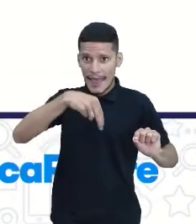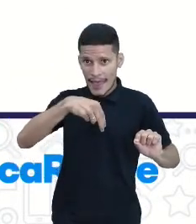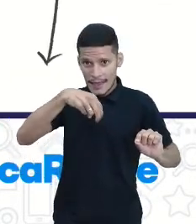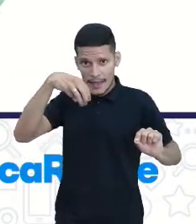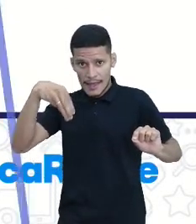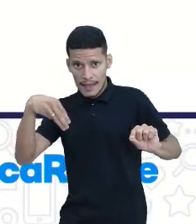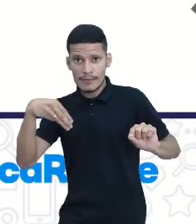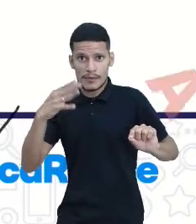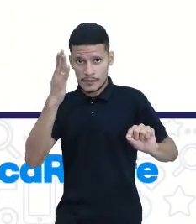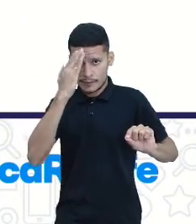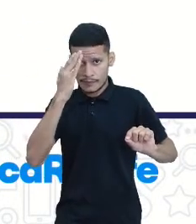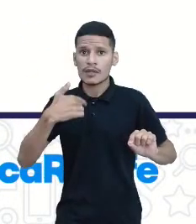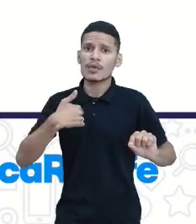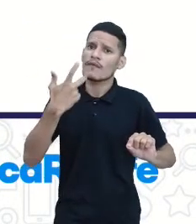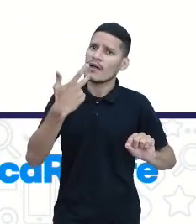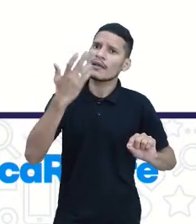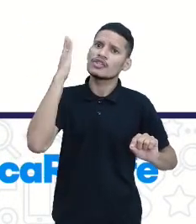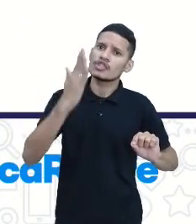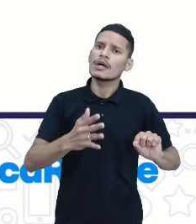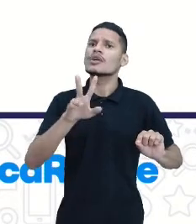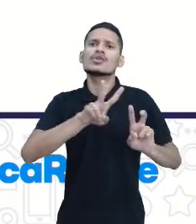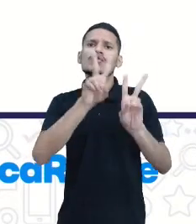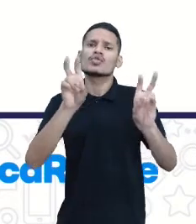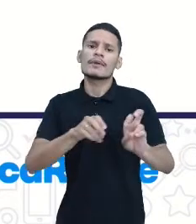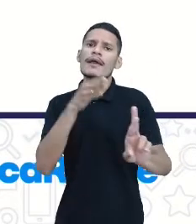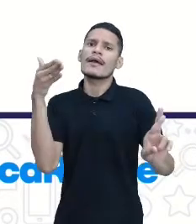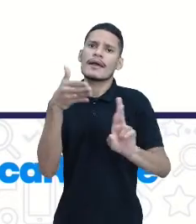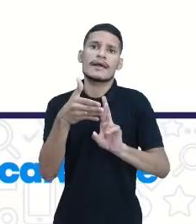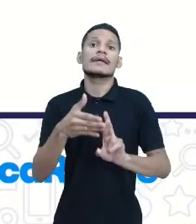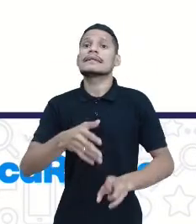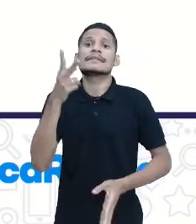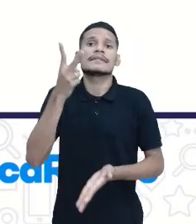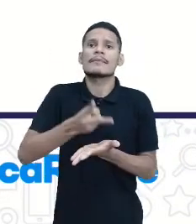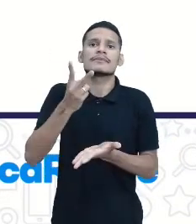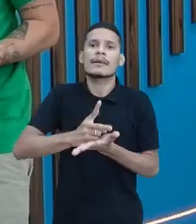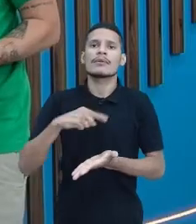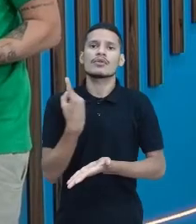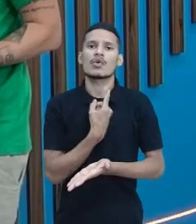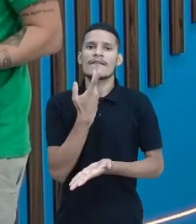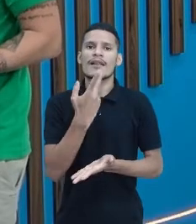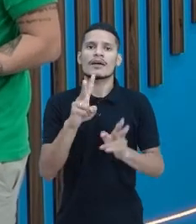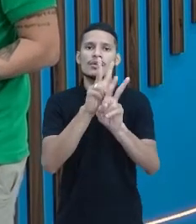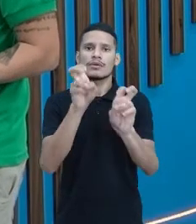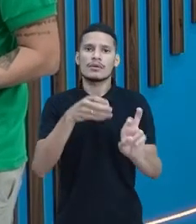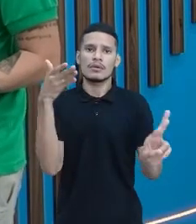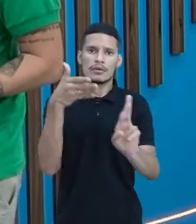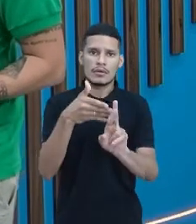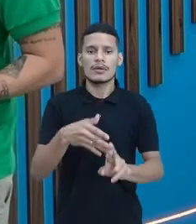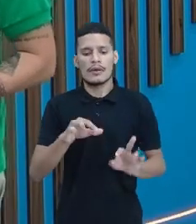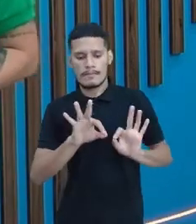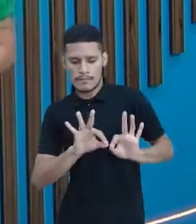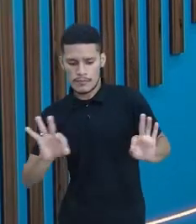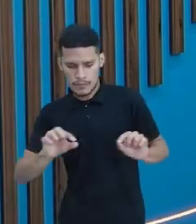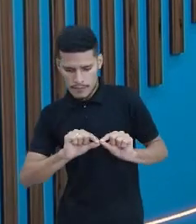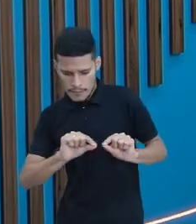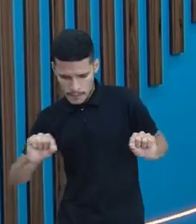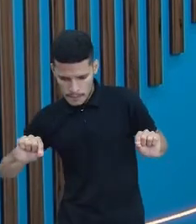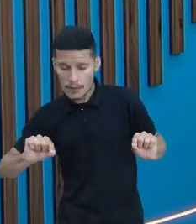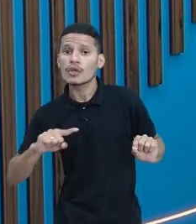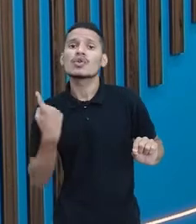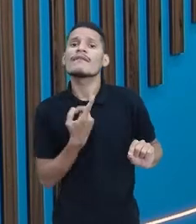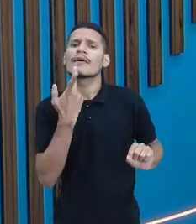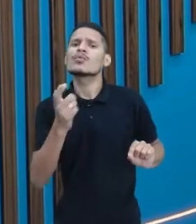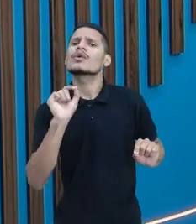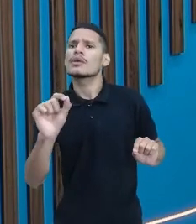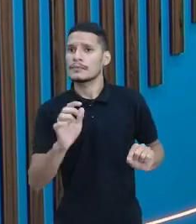N. Mas há pouco eu falei da referência, né? Então, toda vez que a gente for fazer referência As projeções, a gente simplesmente diz o seguinte,